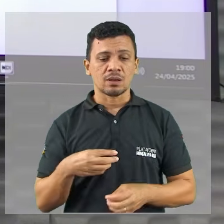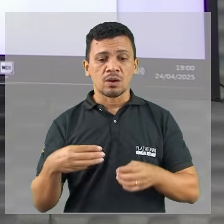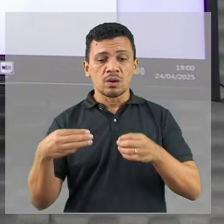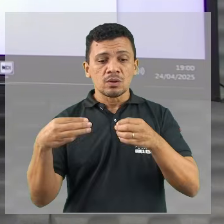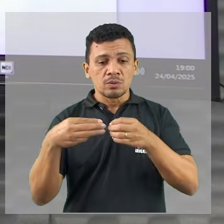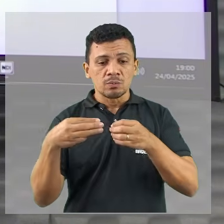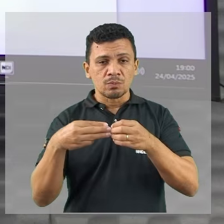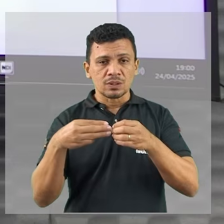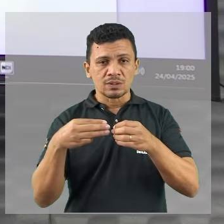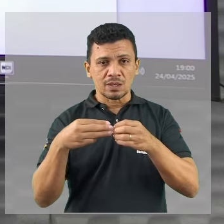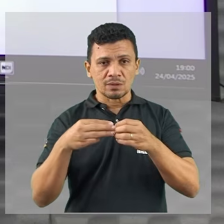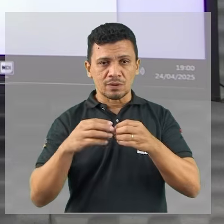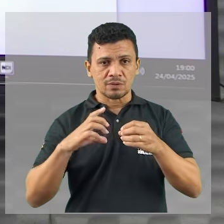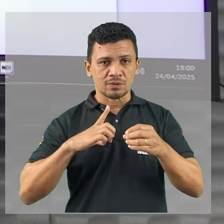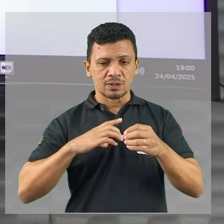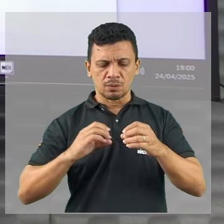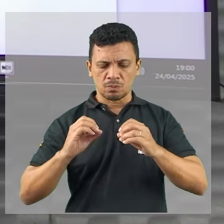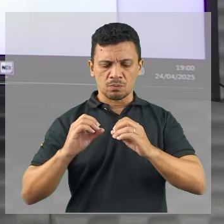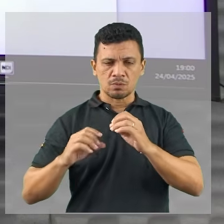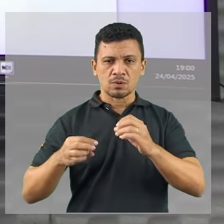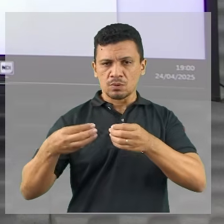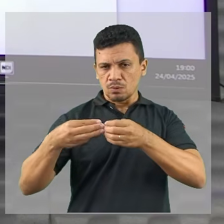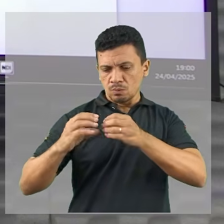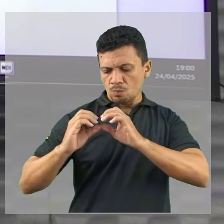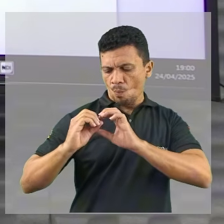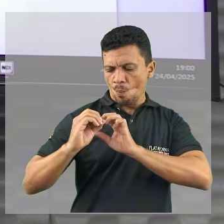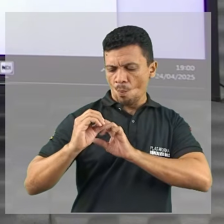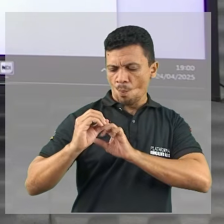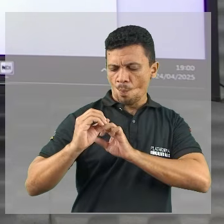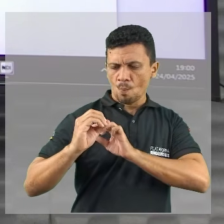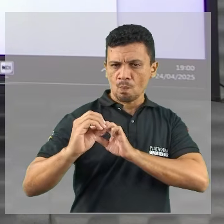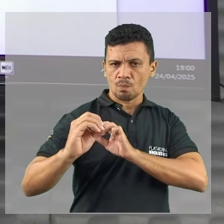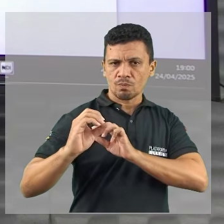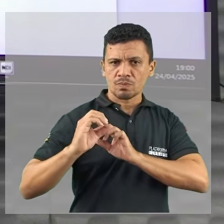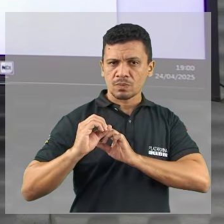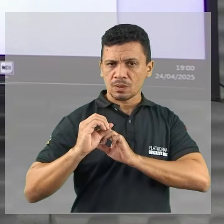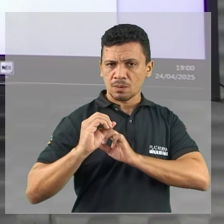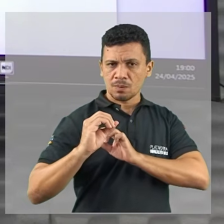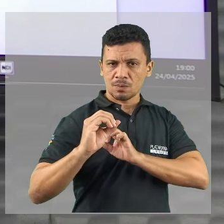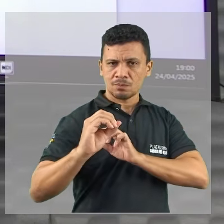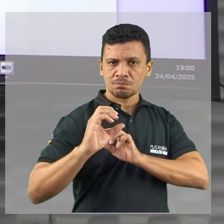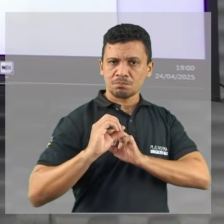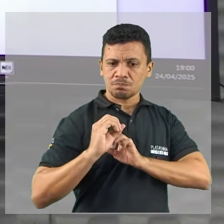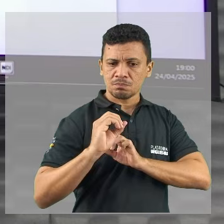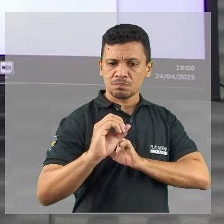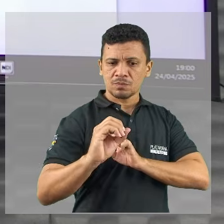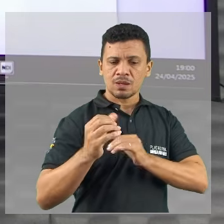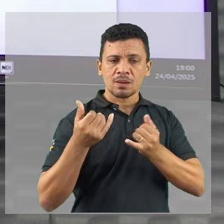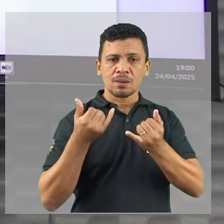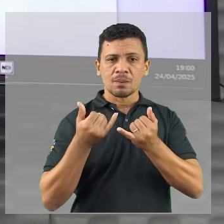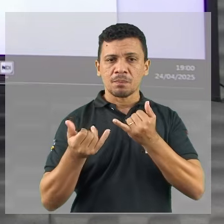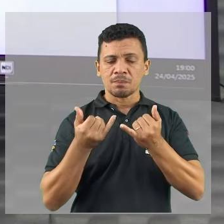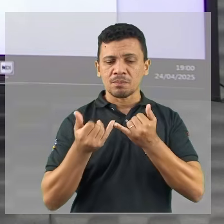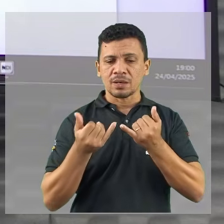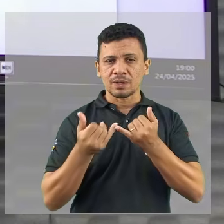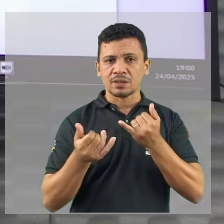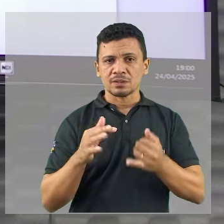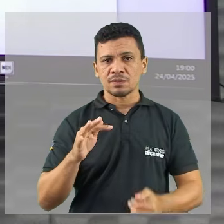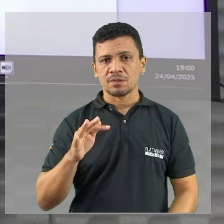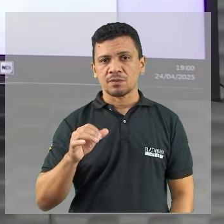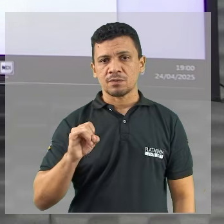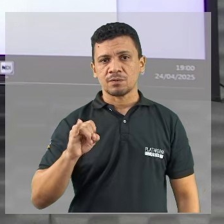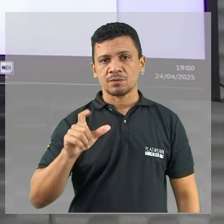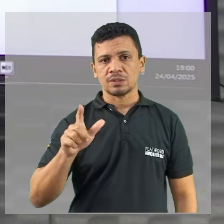tem essa estrutura, parece um filamento, tá